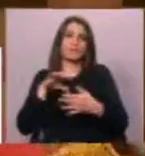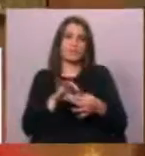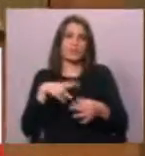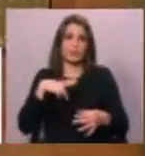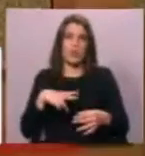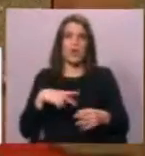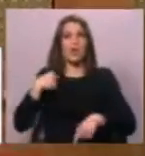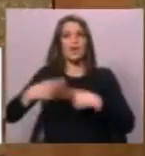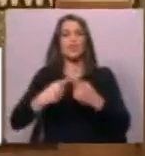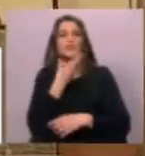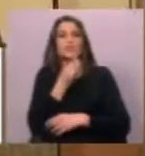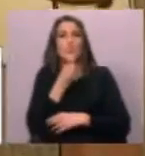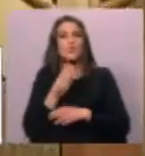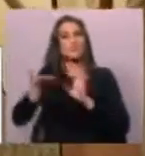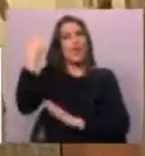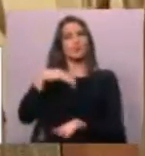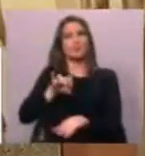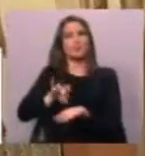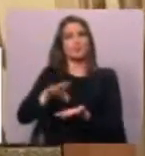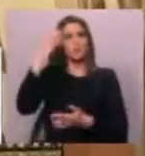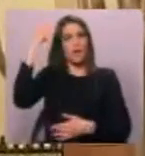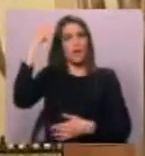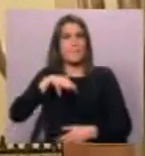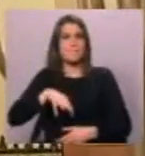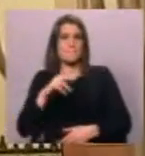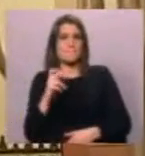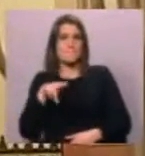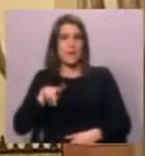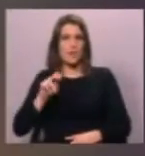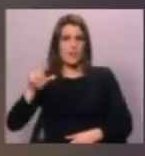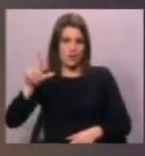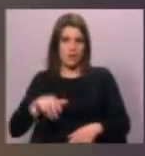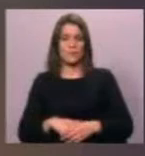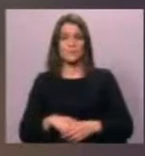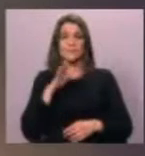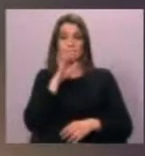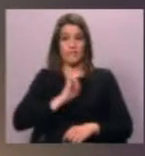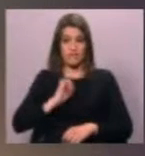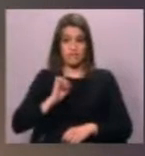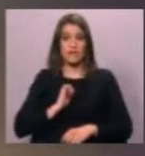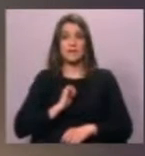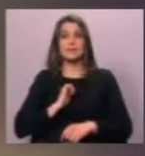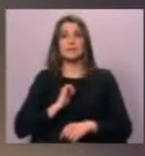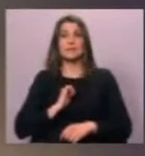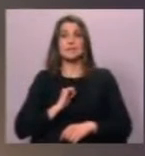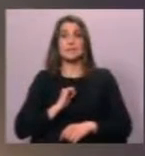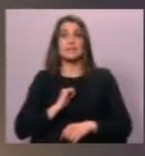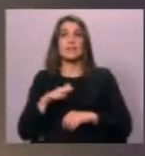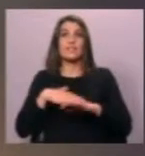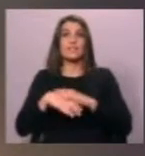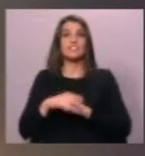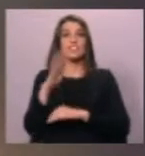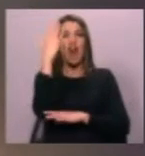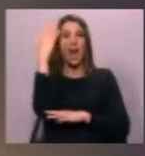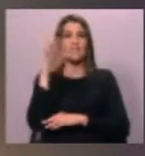judeus sefarditas expulsos por Dom Manuel. A relative of mine had done a family tree for our family